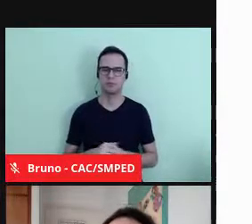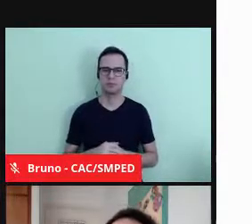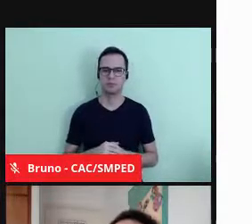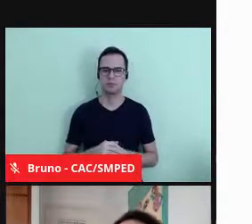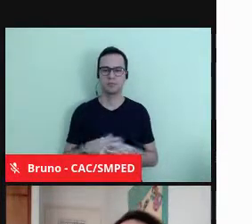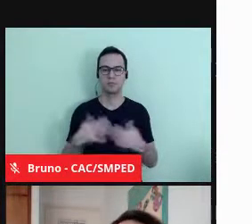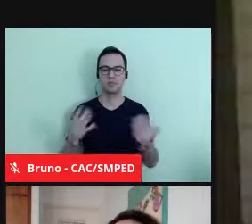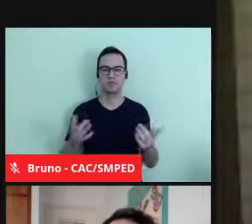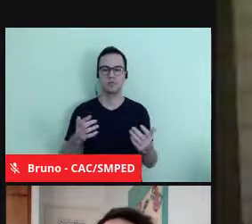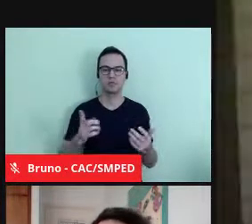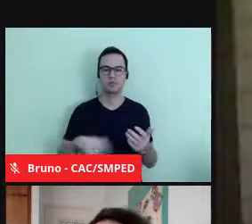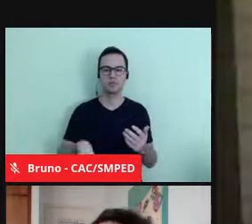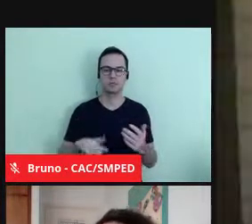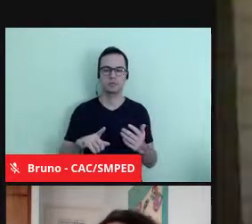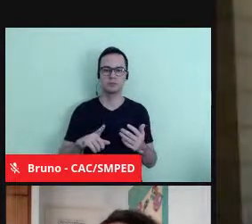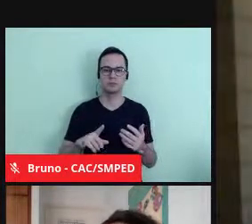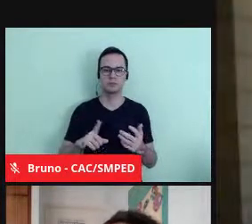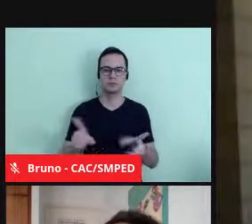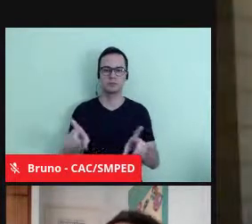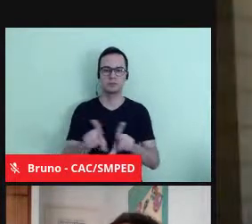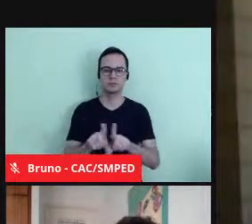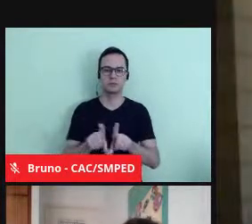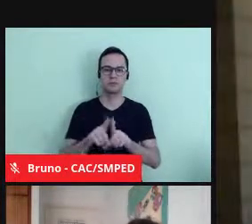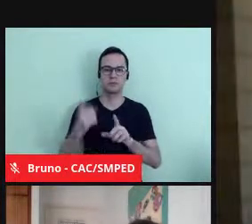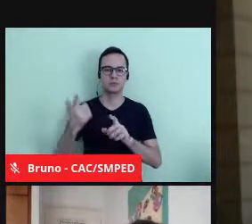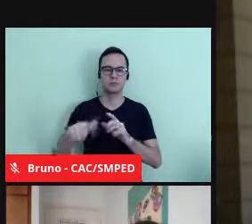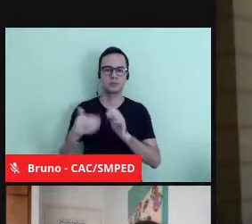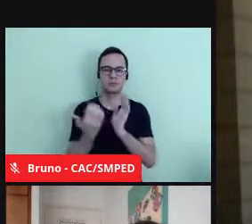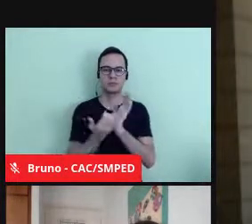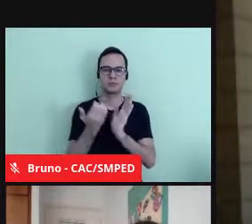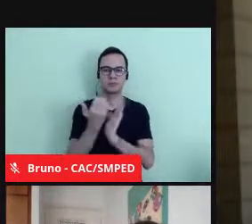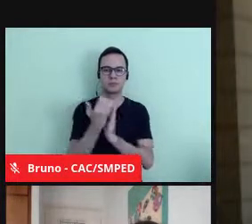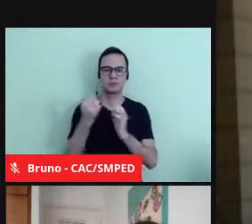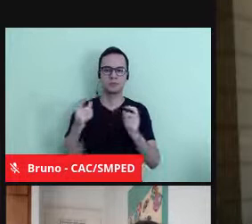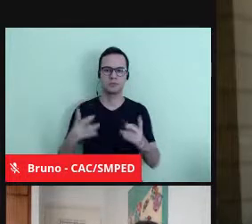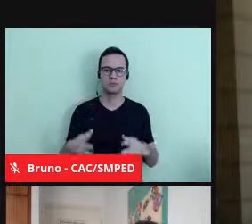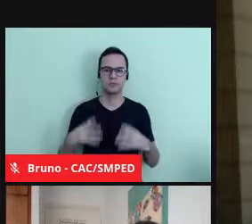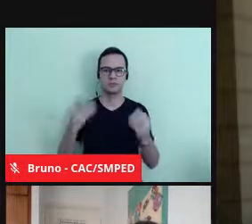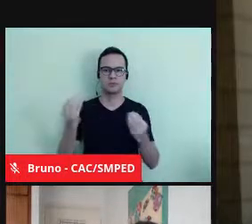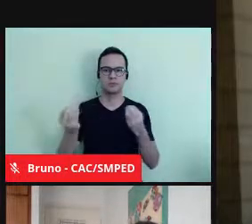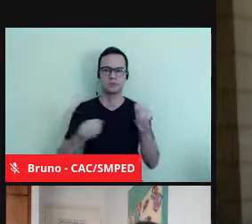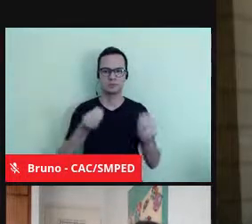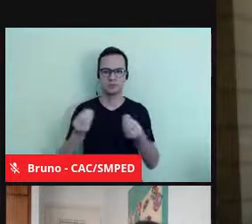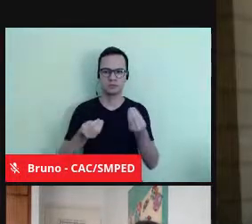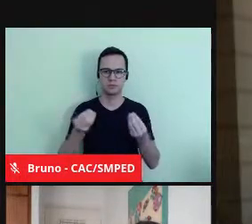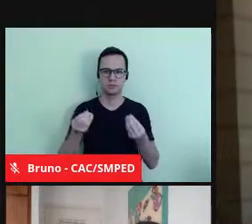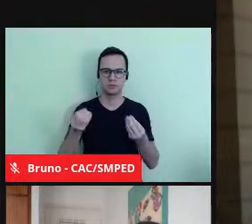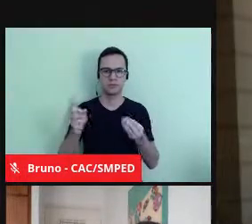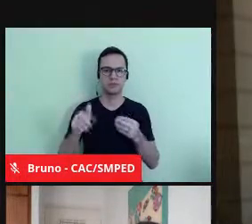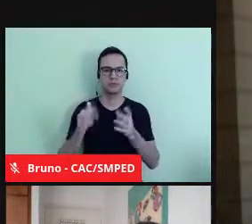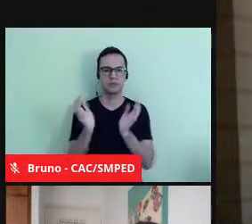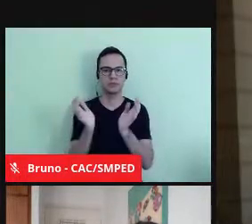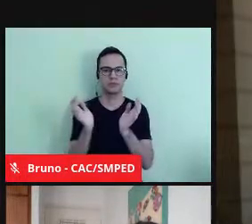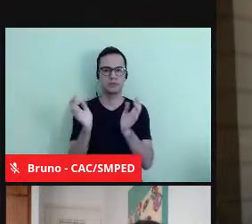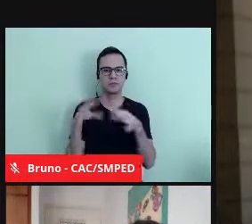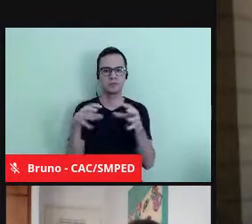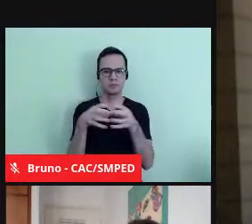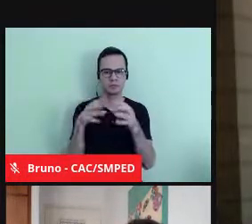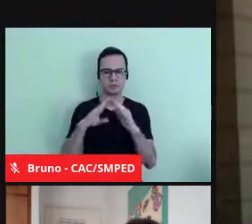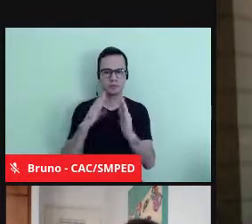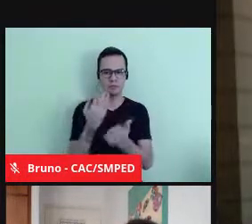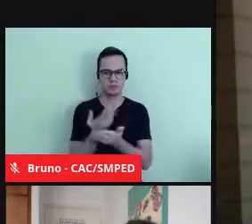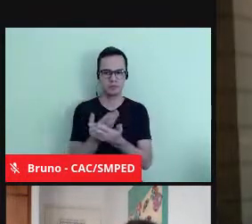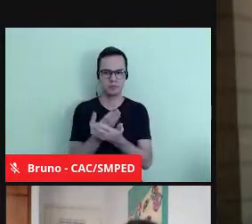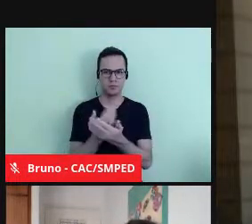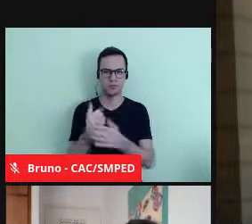E aí a gente... E até uma outra coisa, né? Pensar como um conjunto, um grupo escolar, mesmo que ele